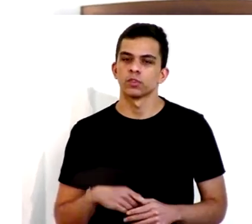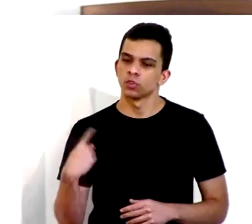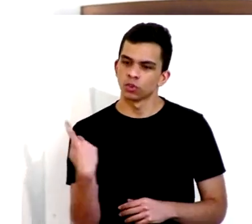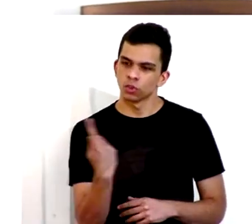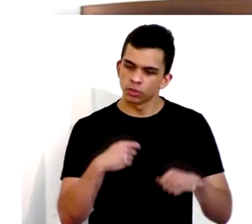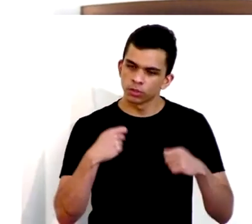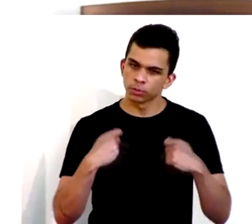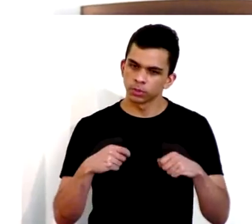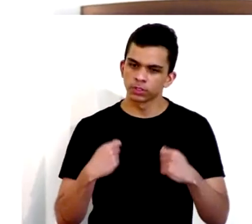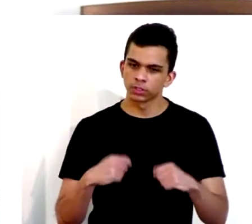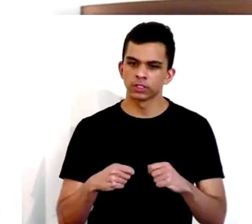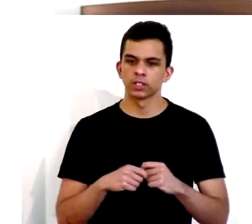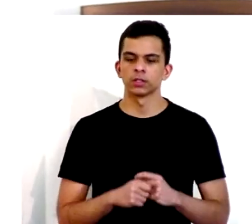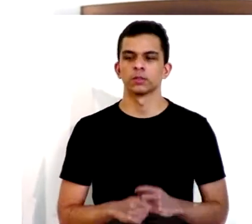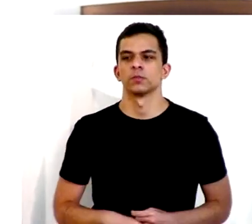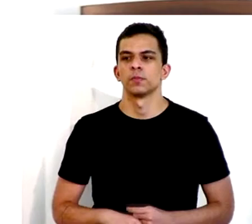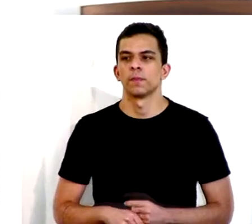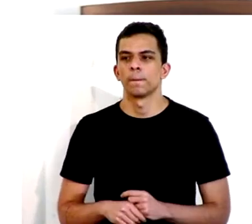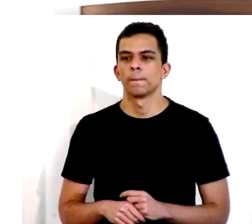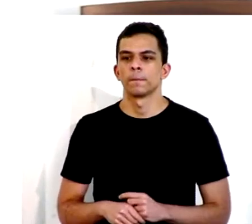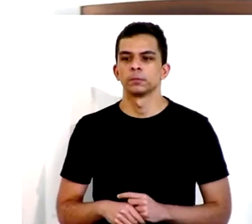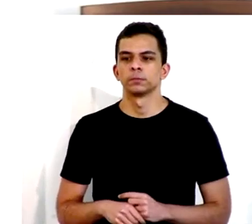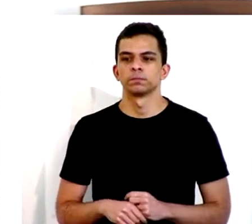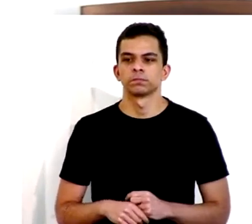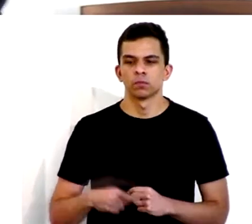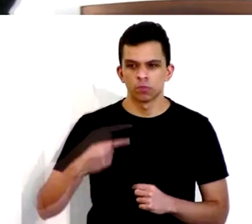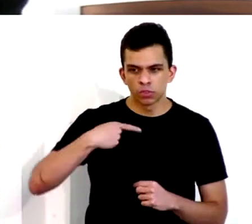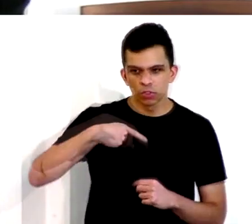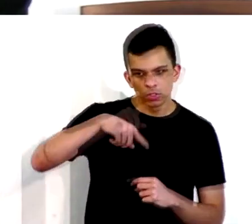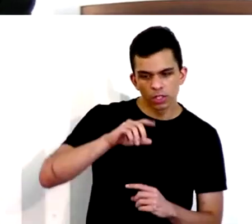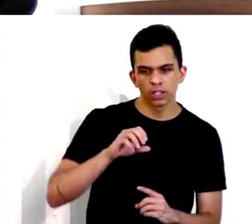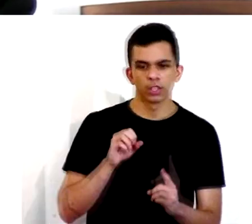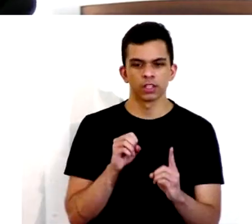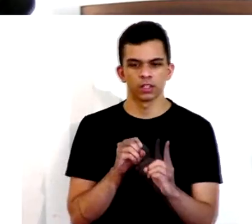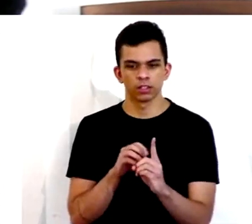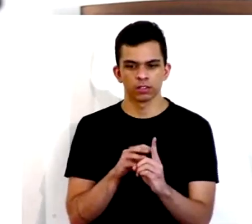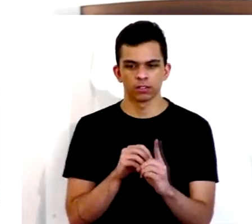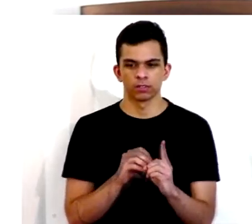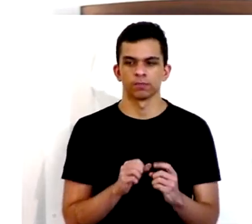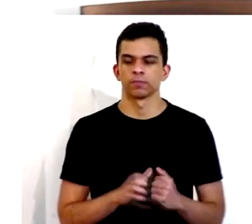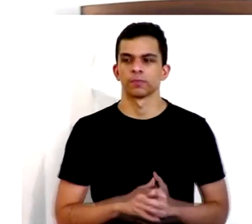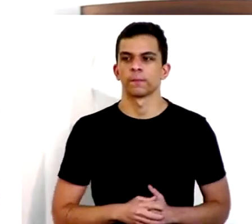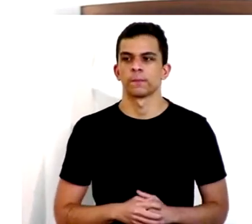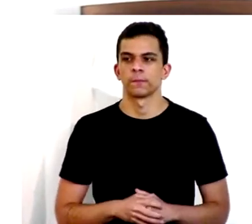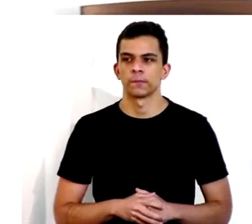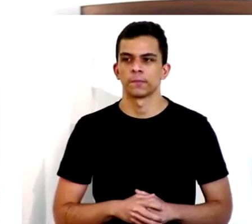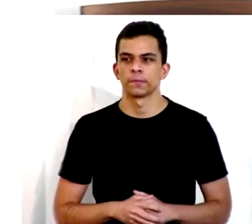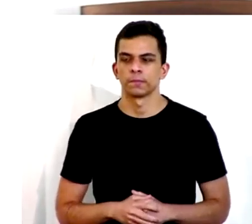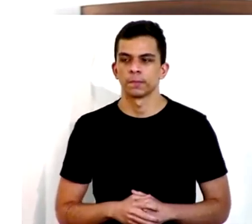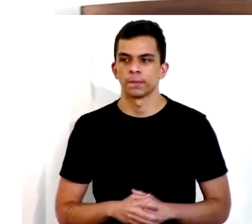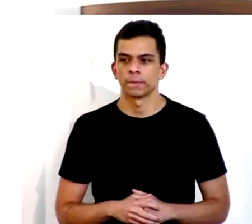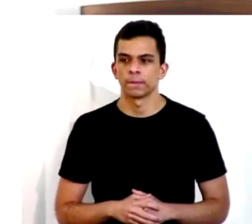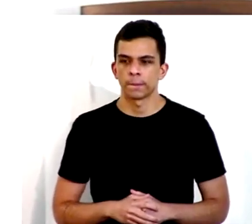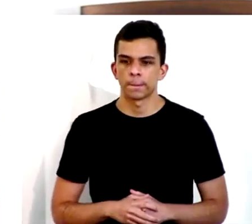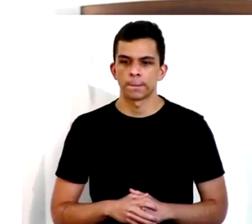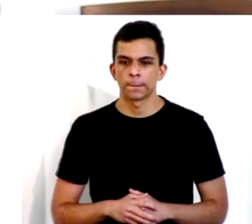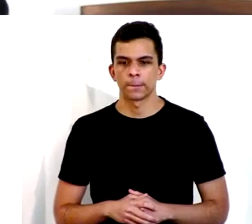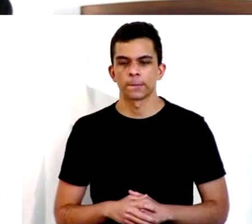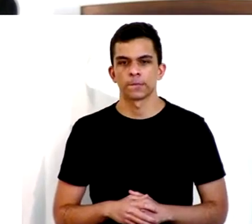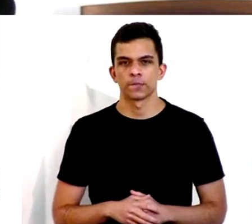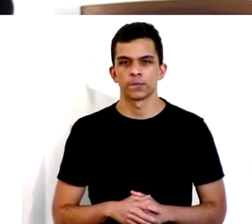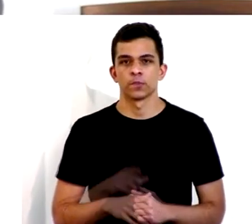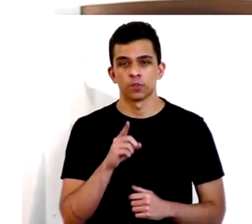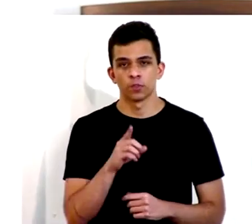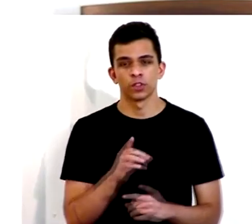nação. Nós temos aqui, a nossa rede de discipulado na igreja. Você já está discipulando alguém?